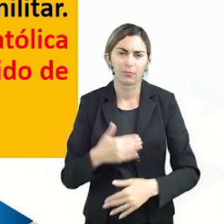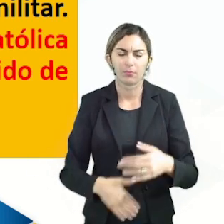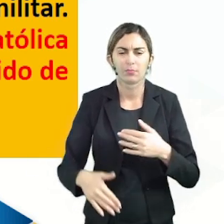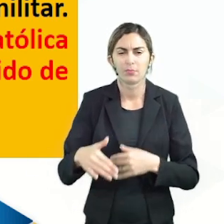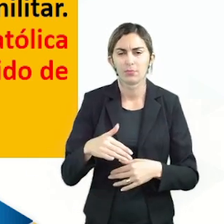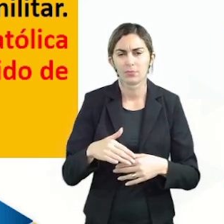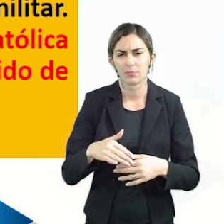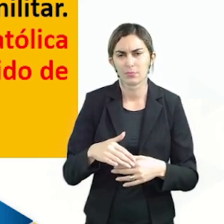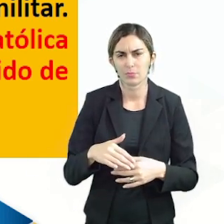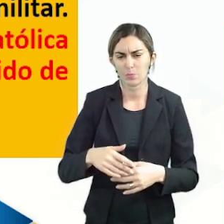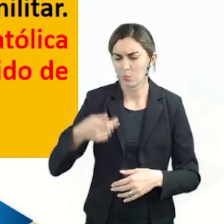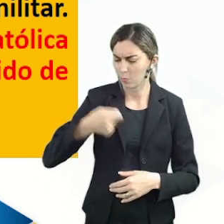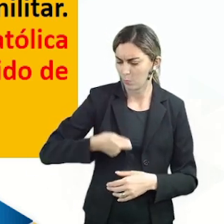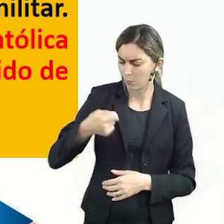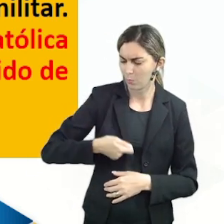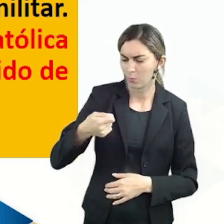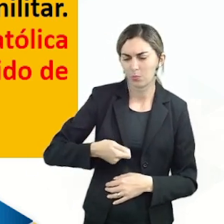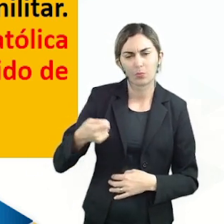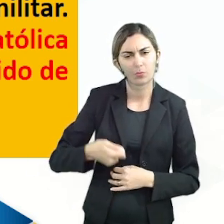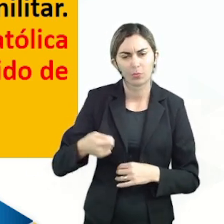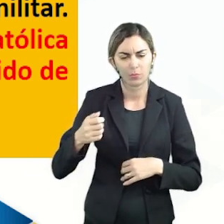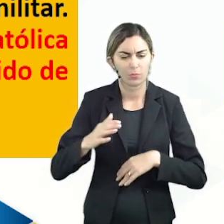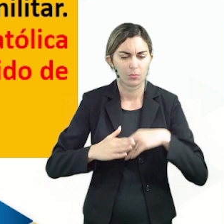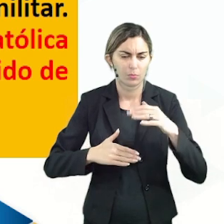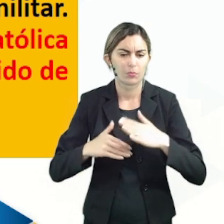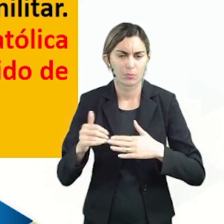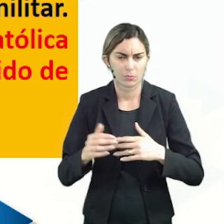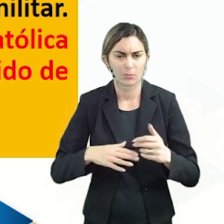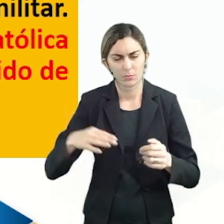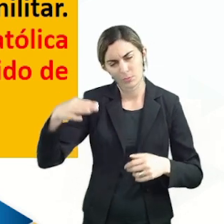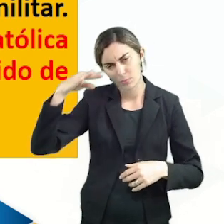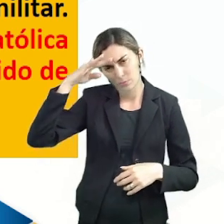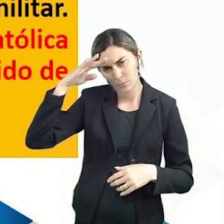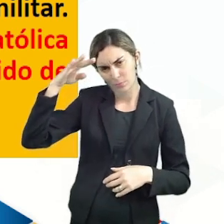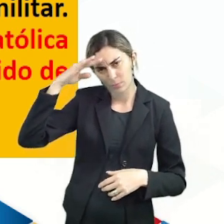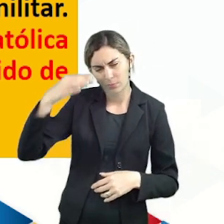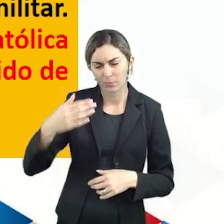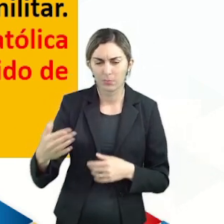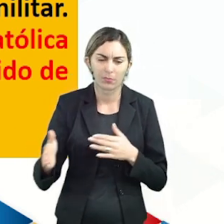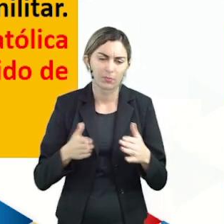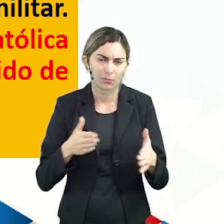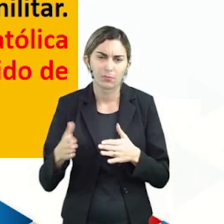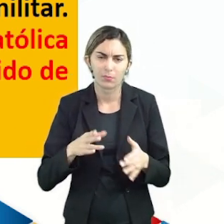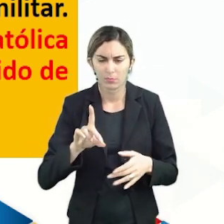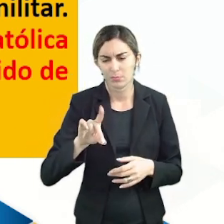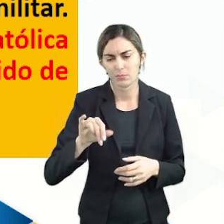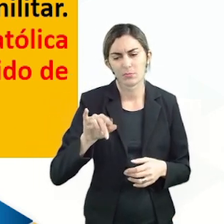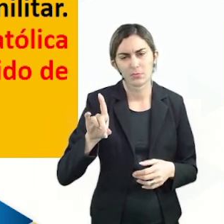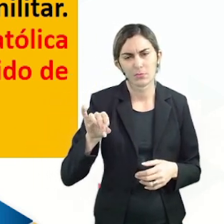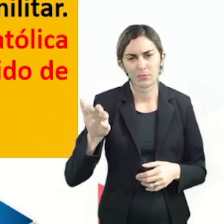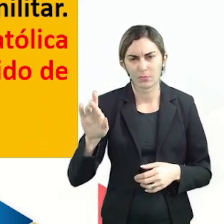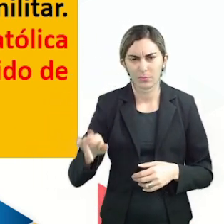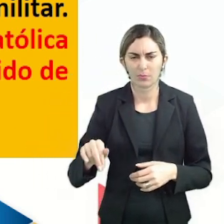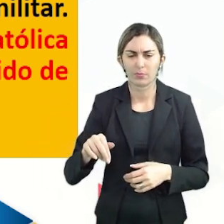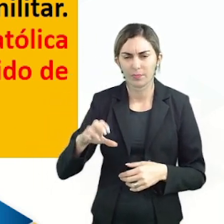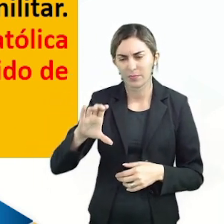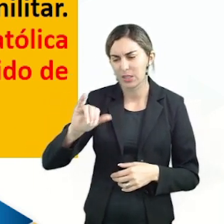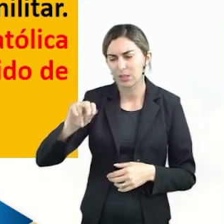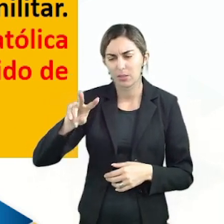o autoritarismo praticado pelos militares durante a ditadura